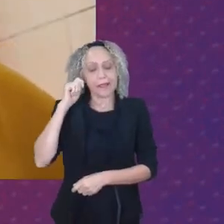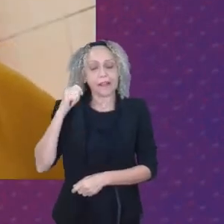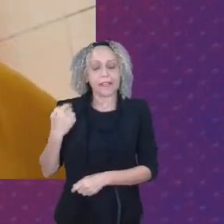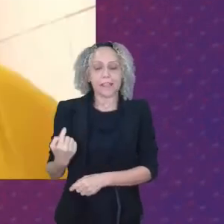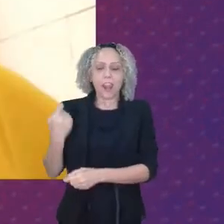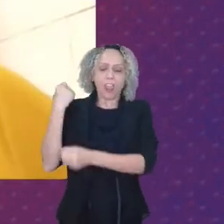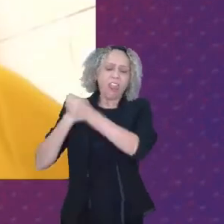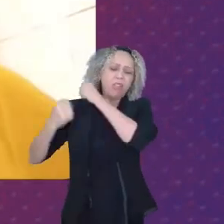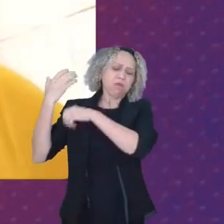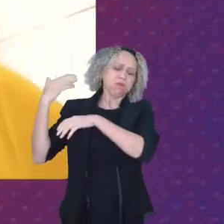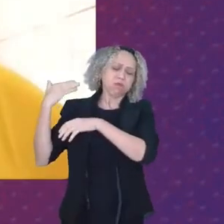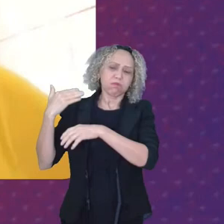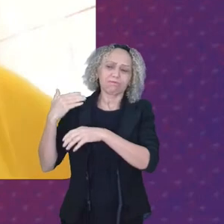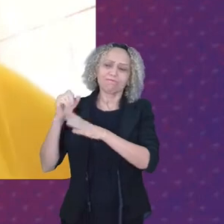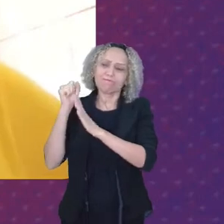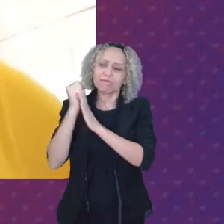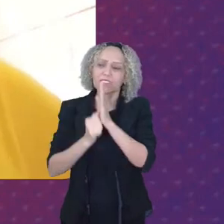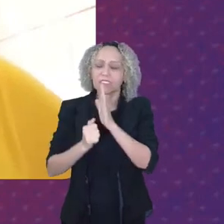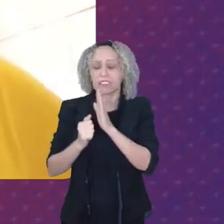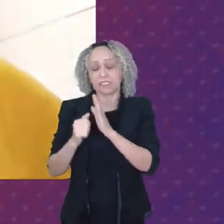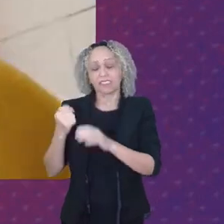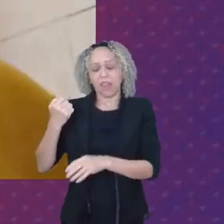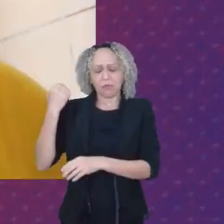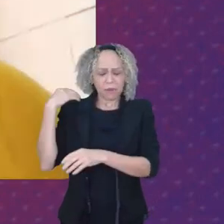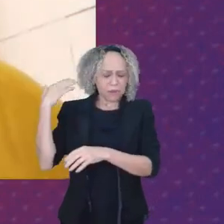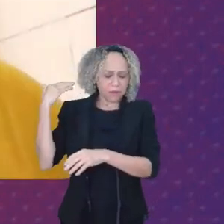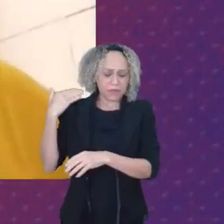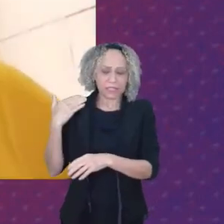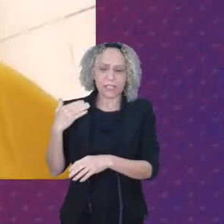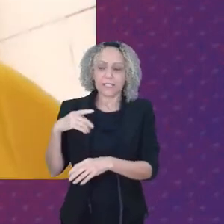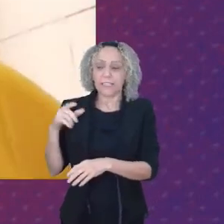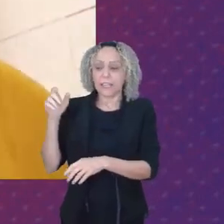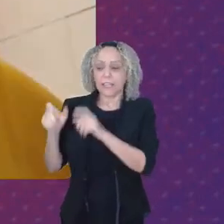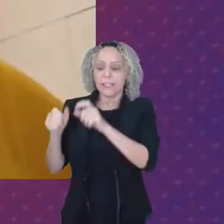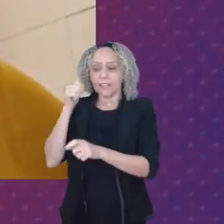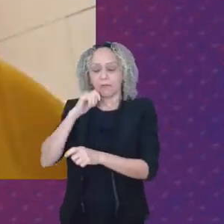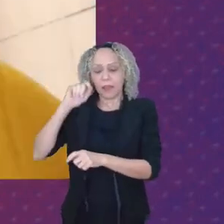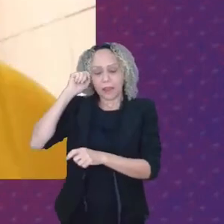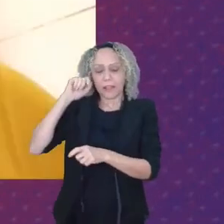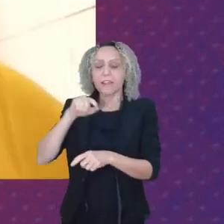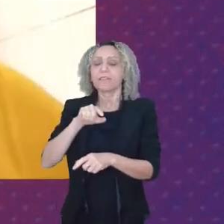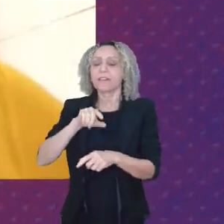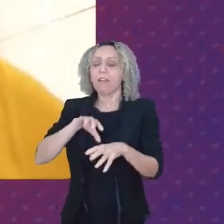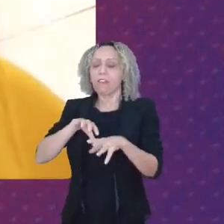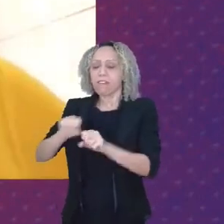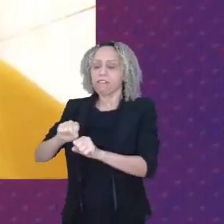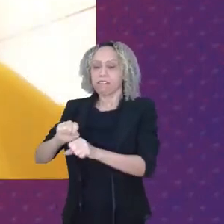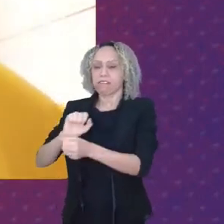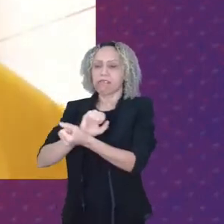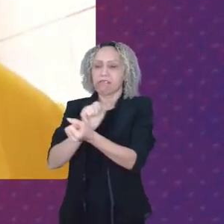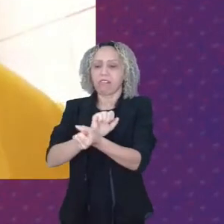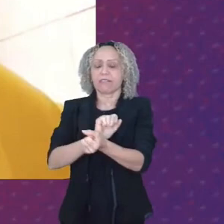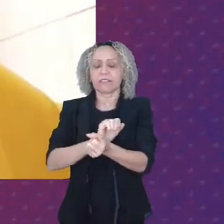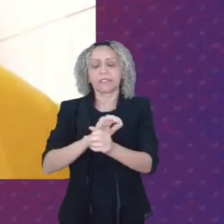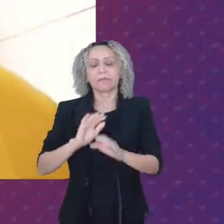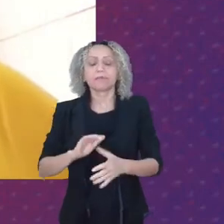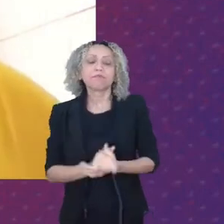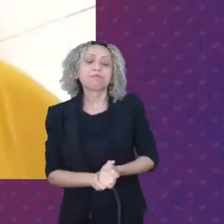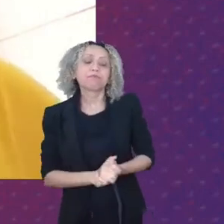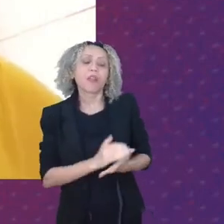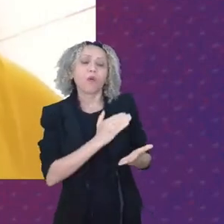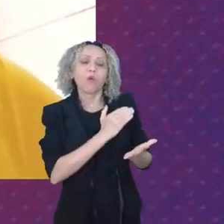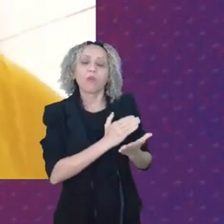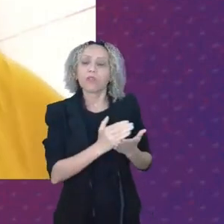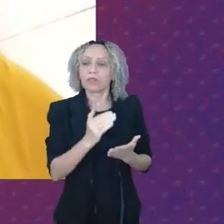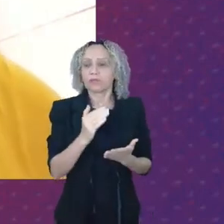no início do século XX, né? Com a dona Laudelina, quando fundou a primeira associação. Depois foi criada a